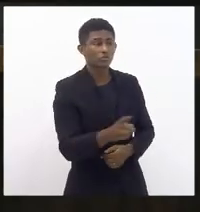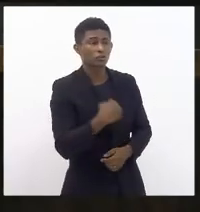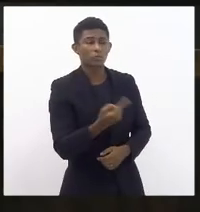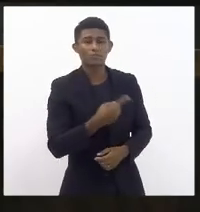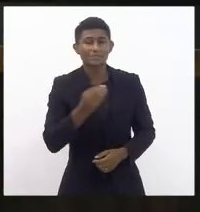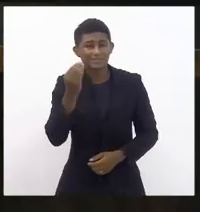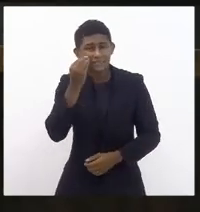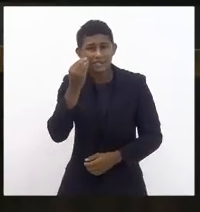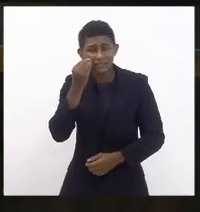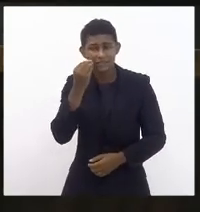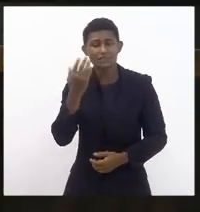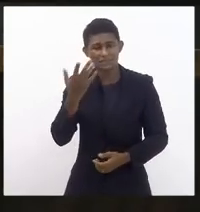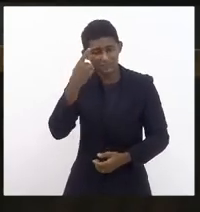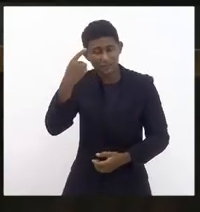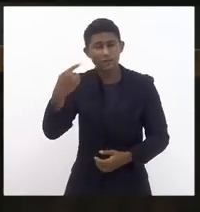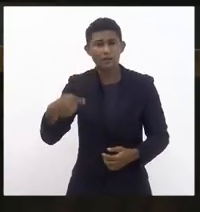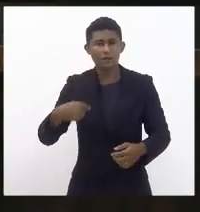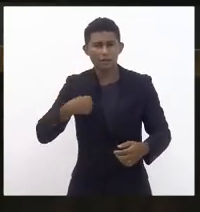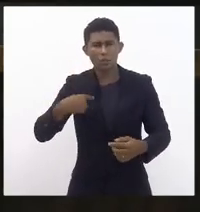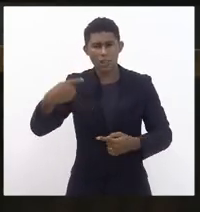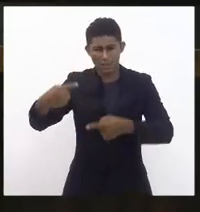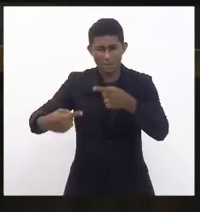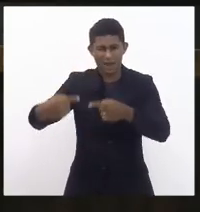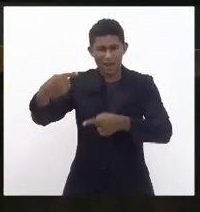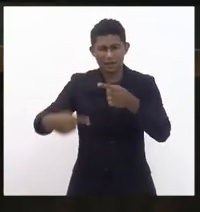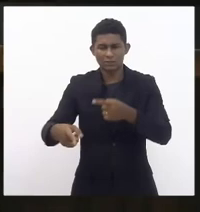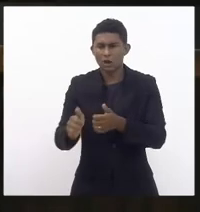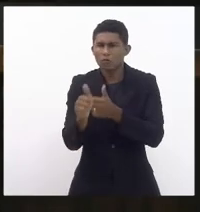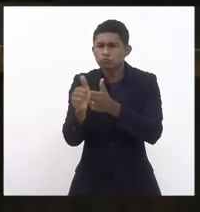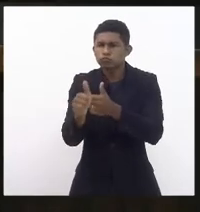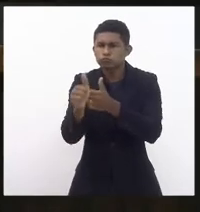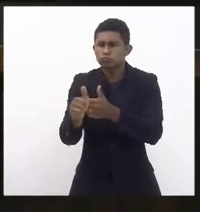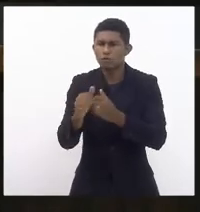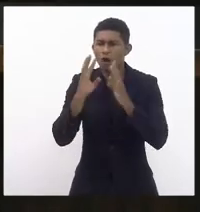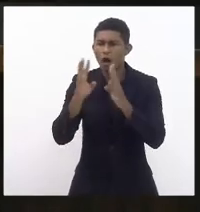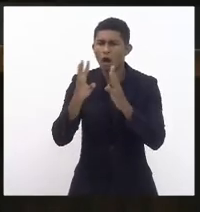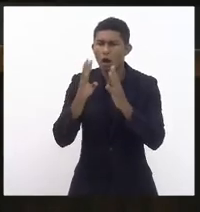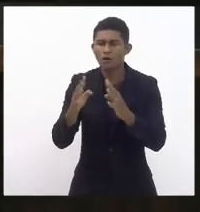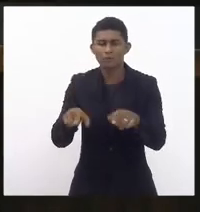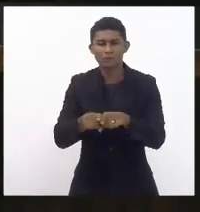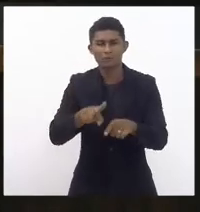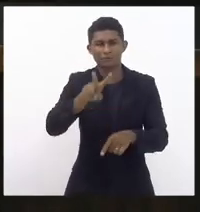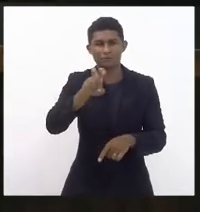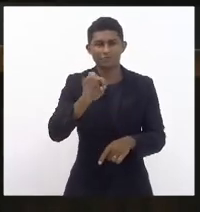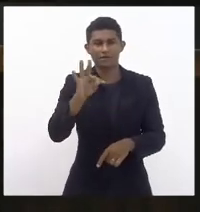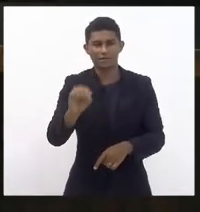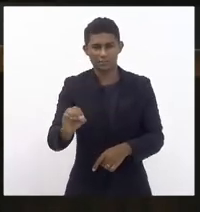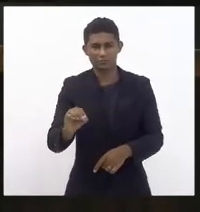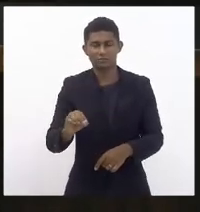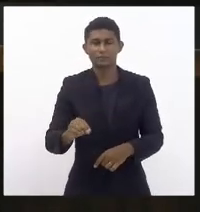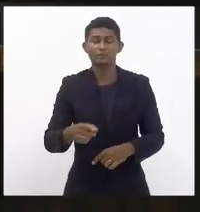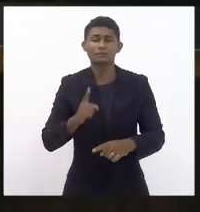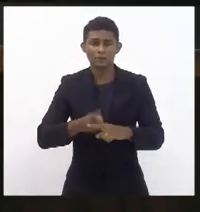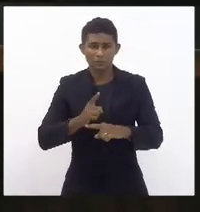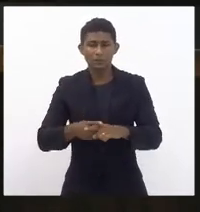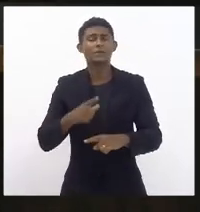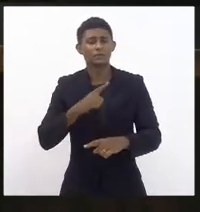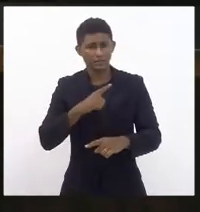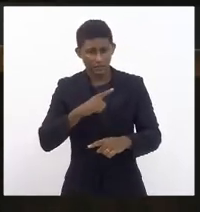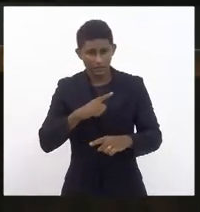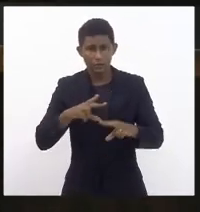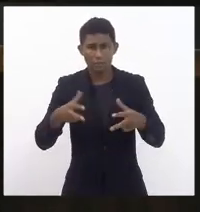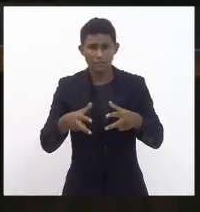acompanhei de perto debate Até no momento da discussão dos vetos porque tenho assento na comissão de educação